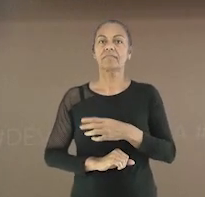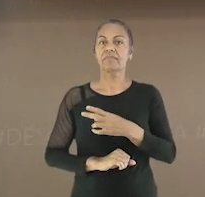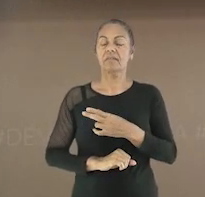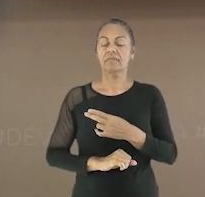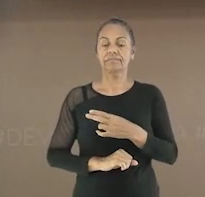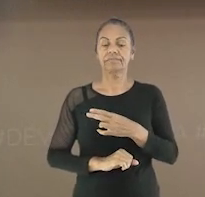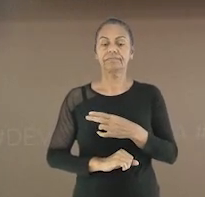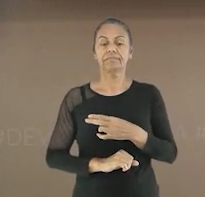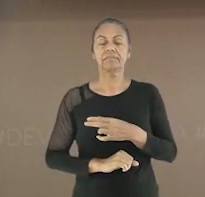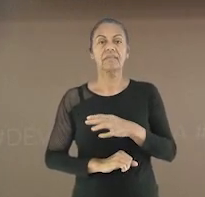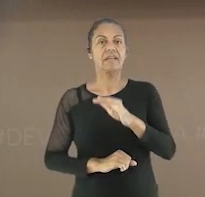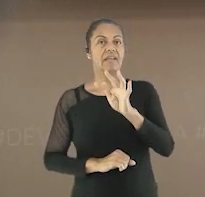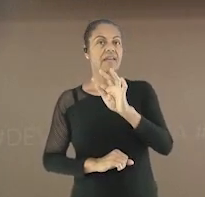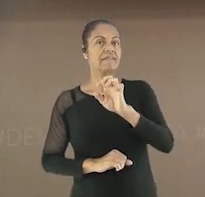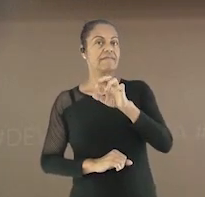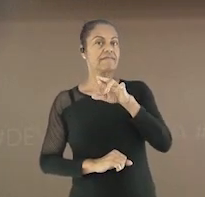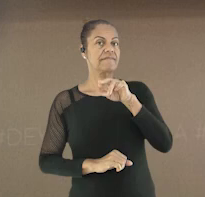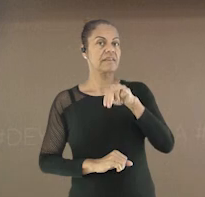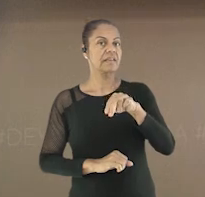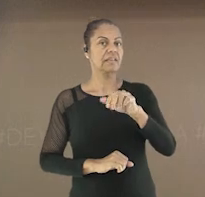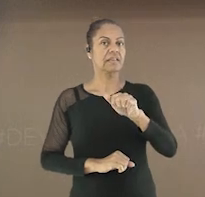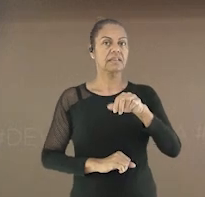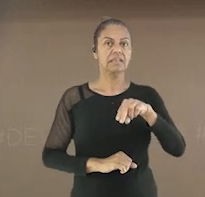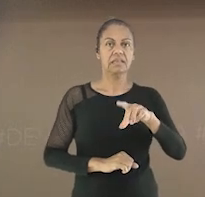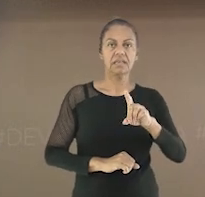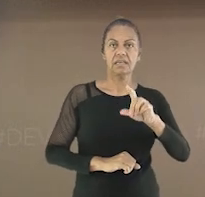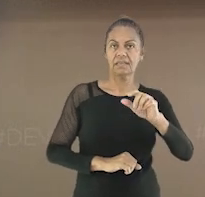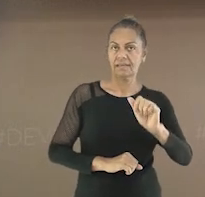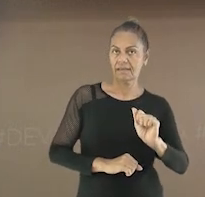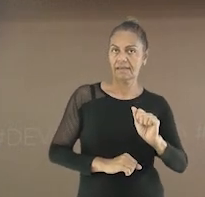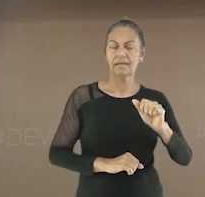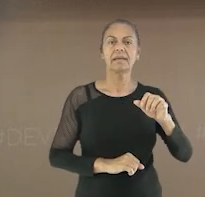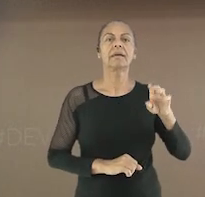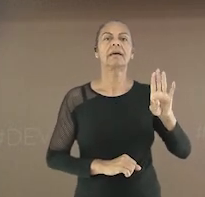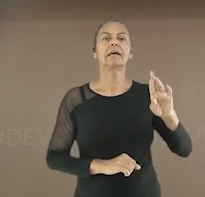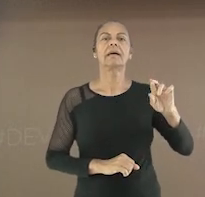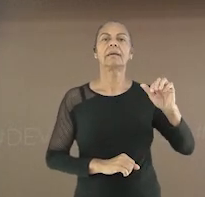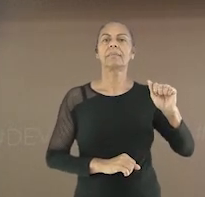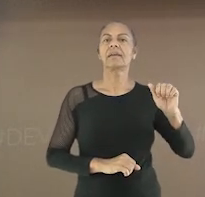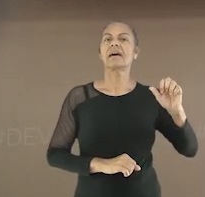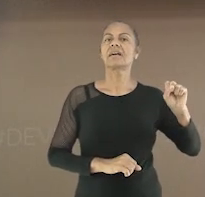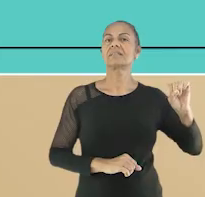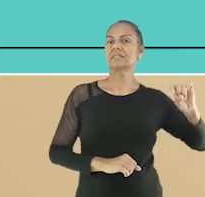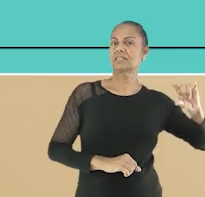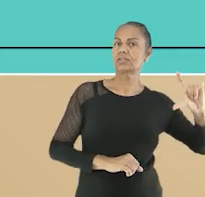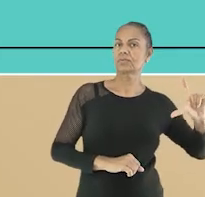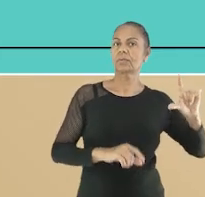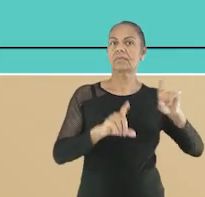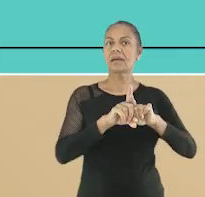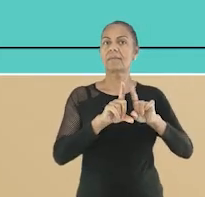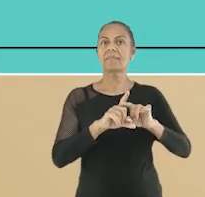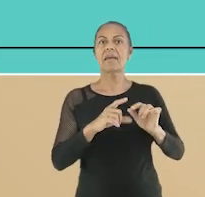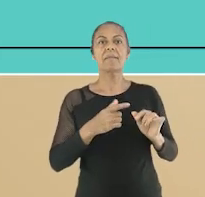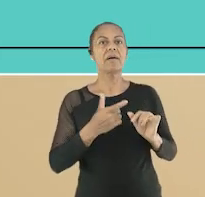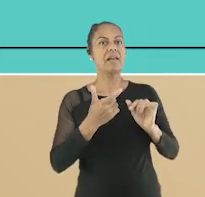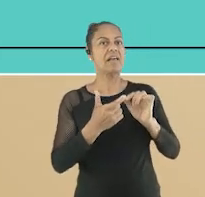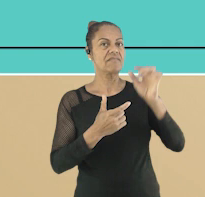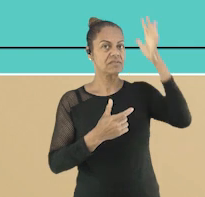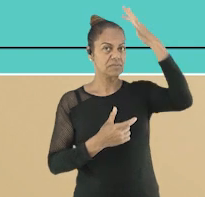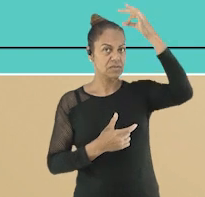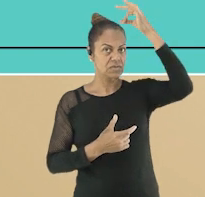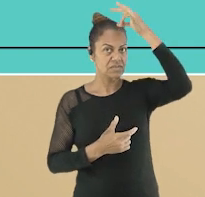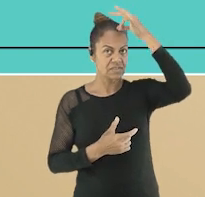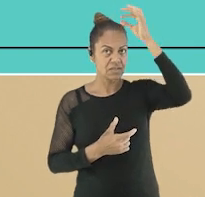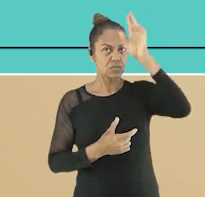Fernanda, Brasil e Espírito Santo são escritas com letras maiúsculas. Temos também